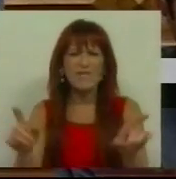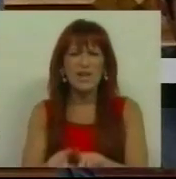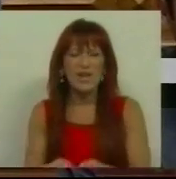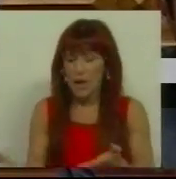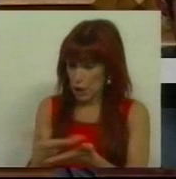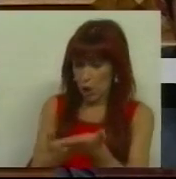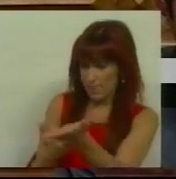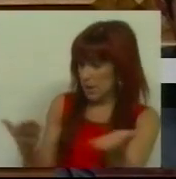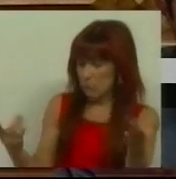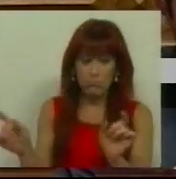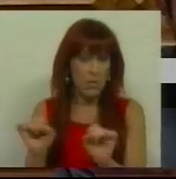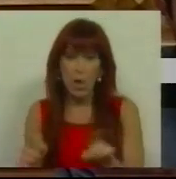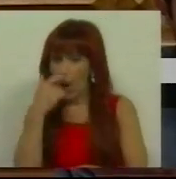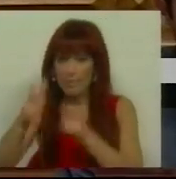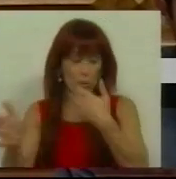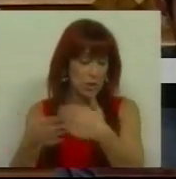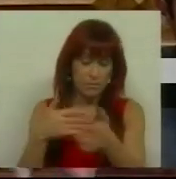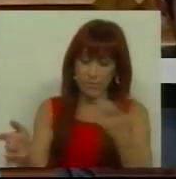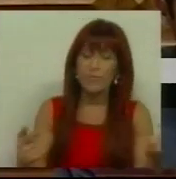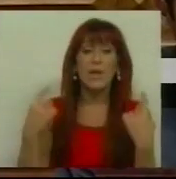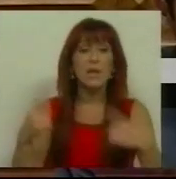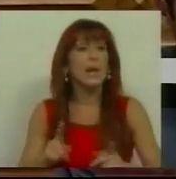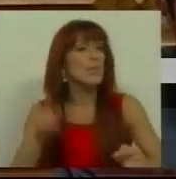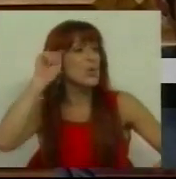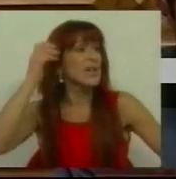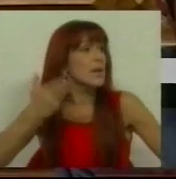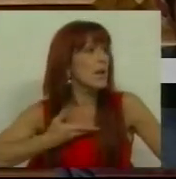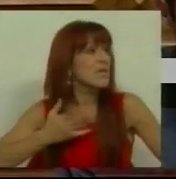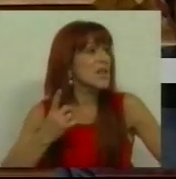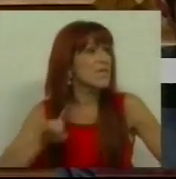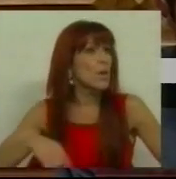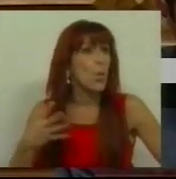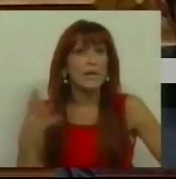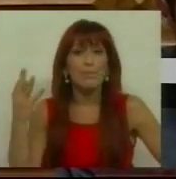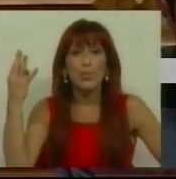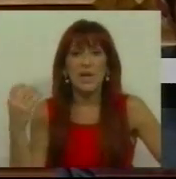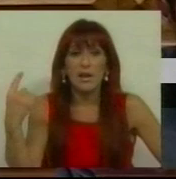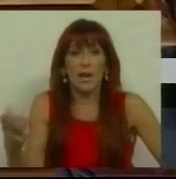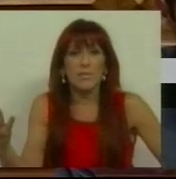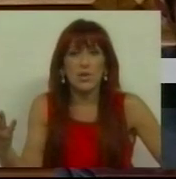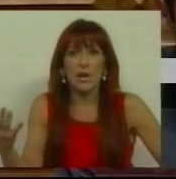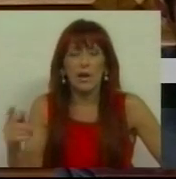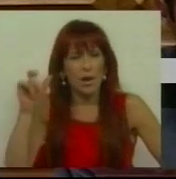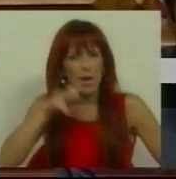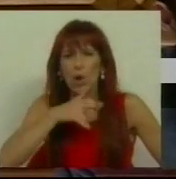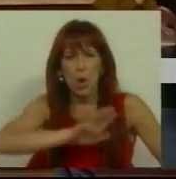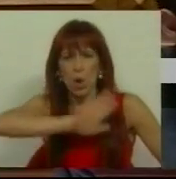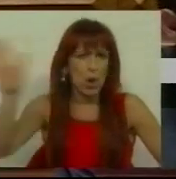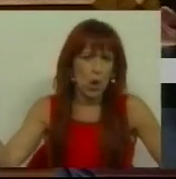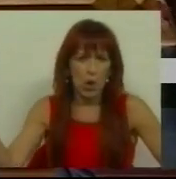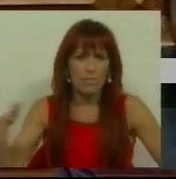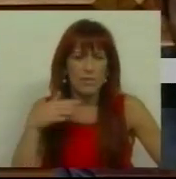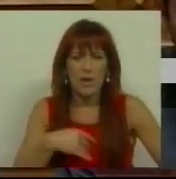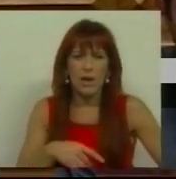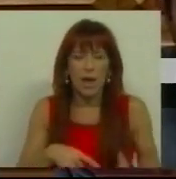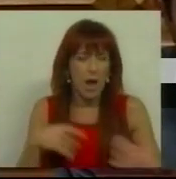nem economia, nem pessoas, temos afinal um déficit de 6,4%, é uma ruína, é um